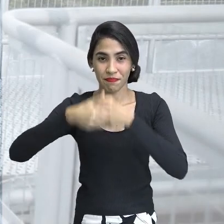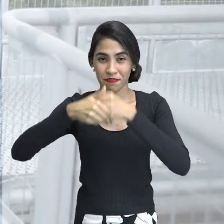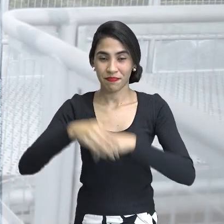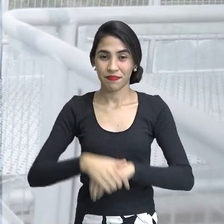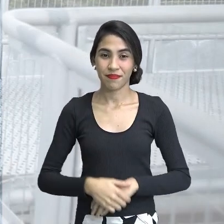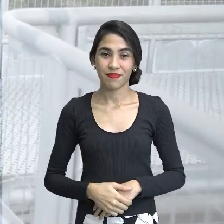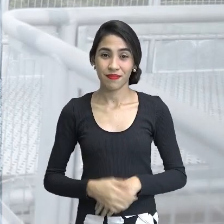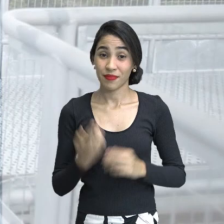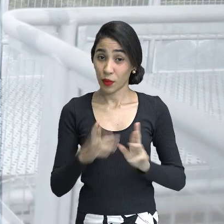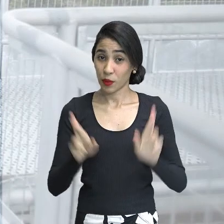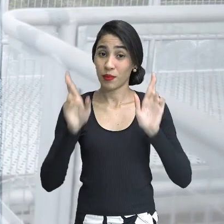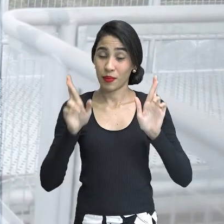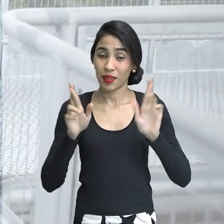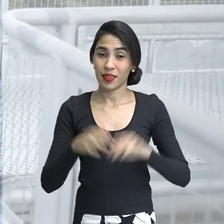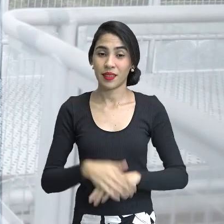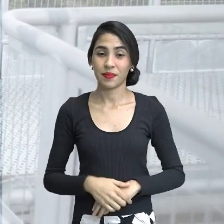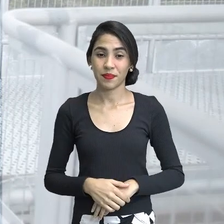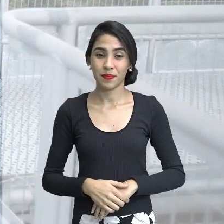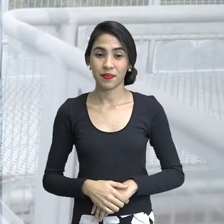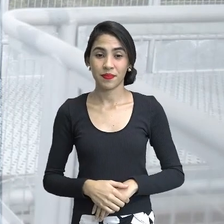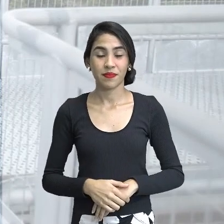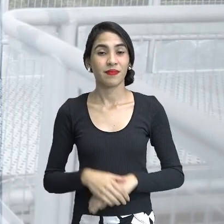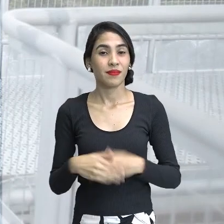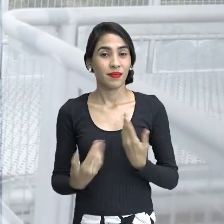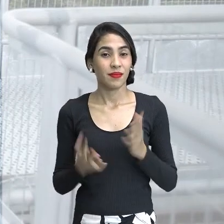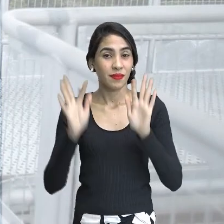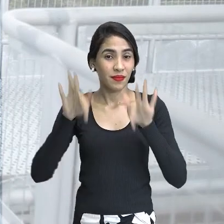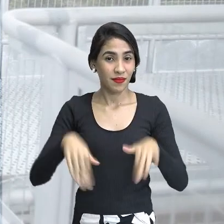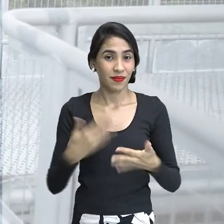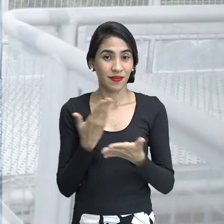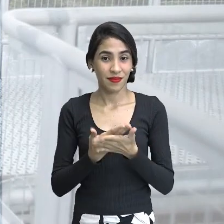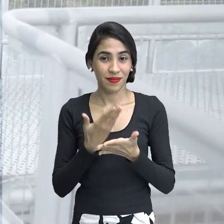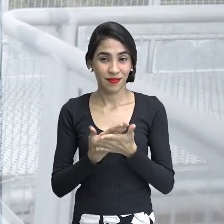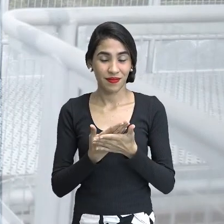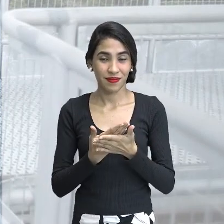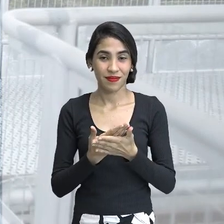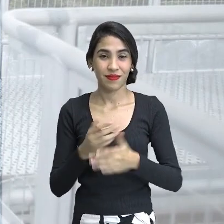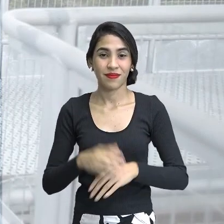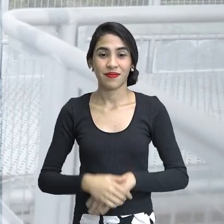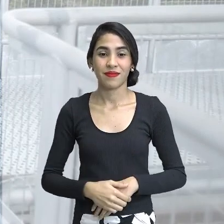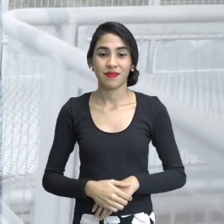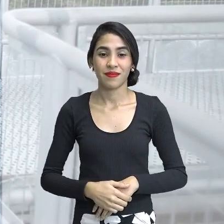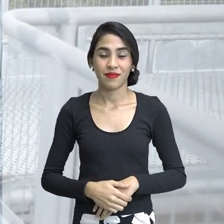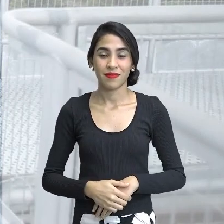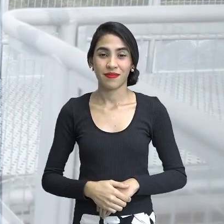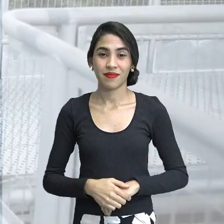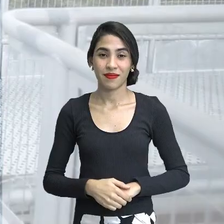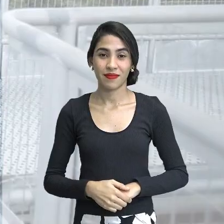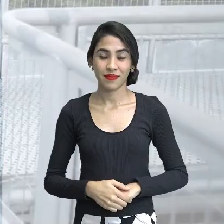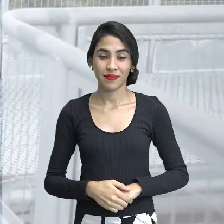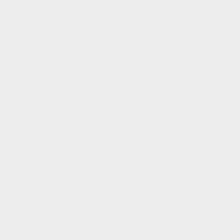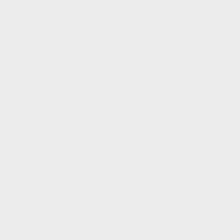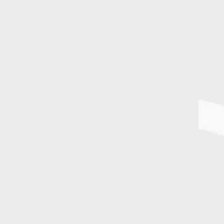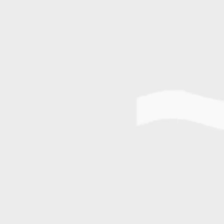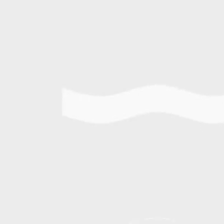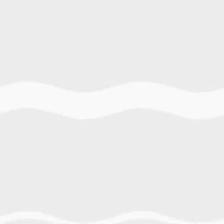é isso que a gente espera, né, professor Sim. Dário? E assim nós finalizamos esse momento da nossa aula.